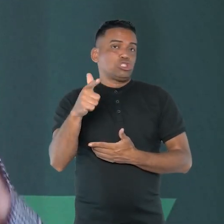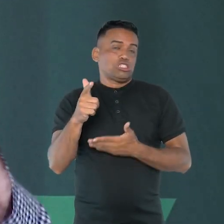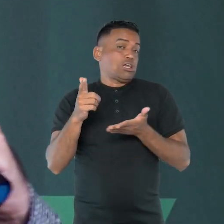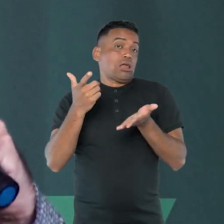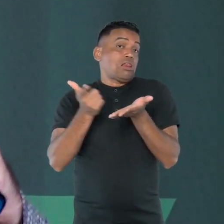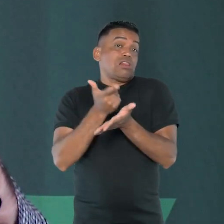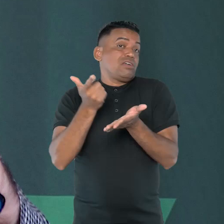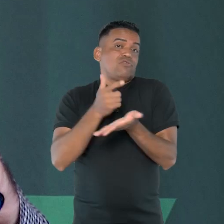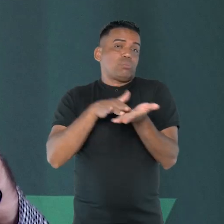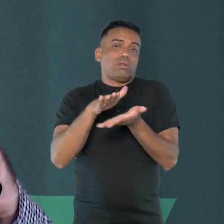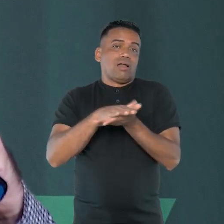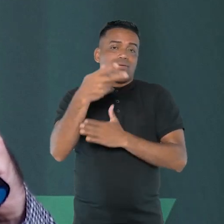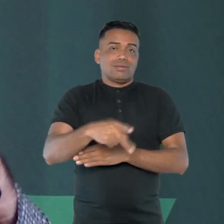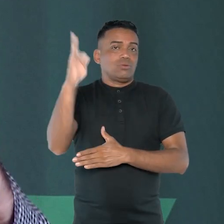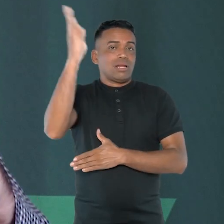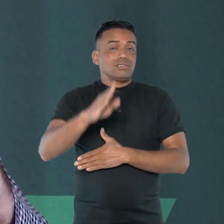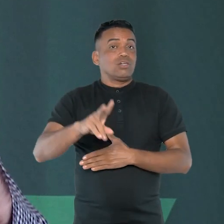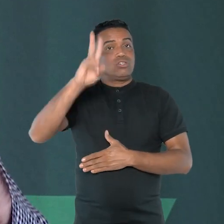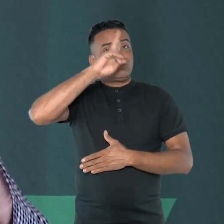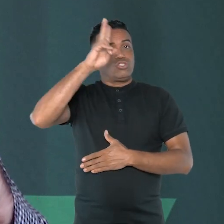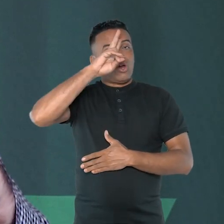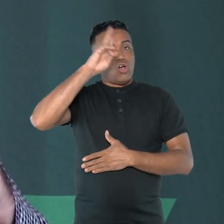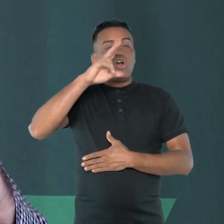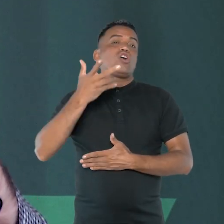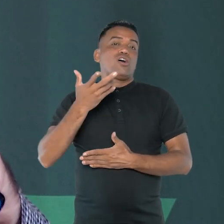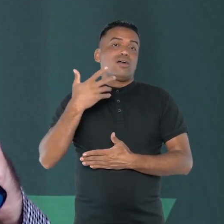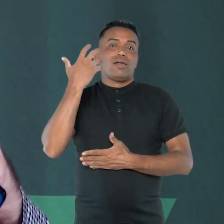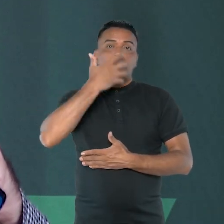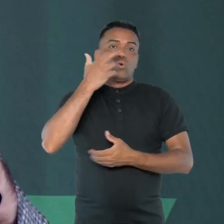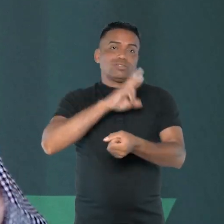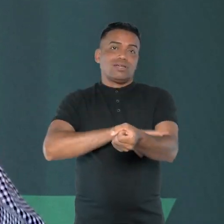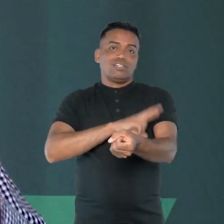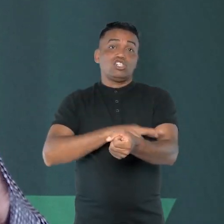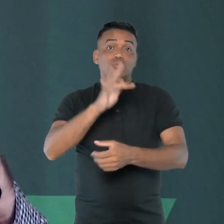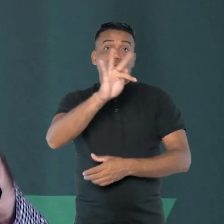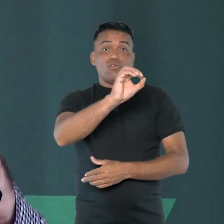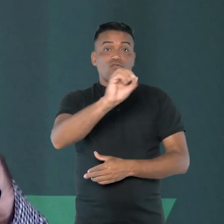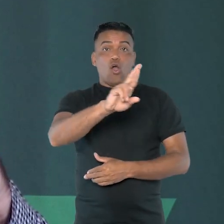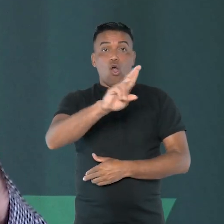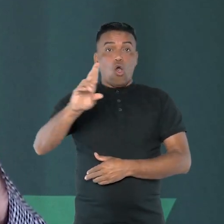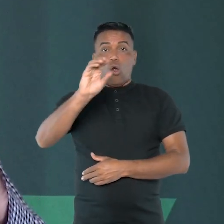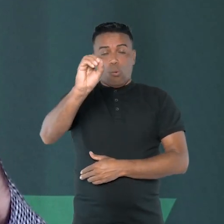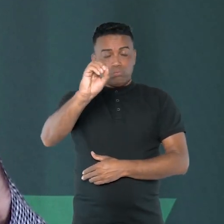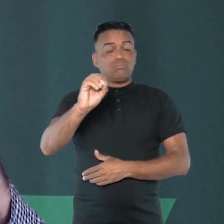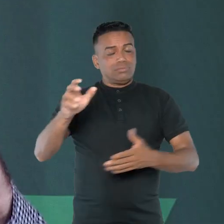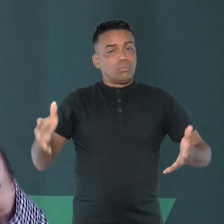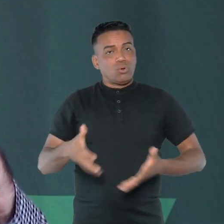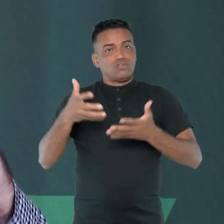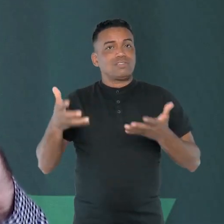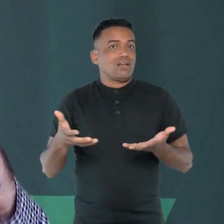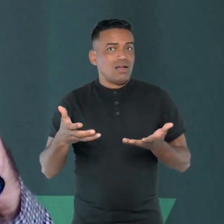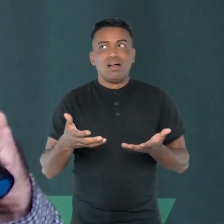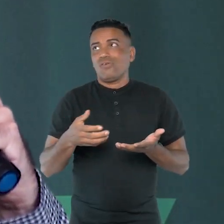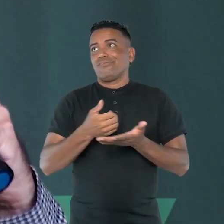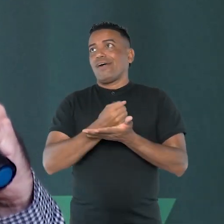livro publicado no Brasil contando a história do gênero, e a minha motivação foi o fato de ter, já ver, sei lá, 10 livros sobre